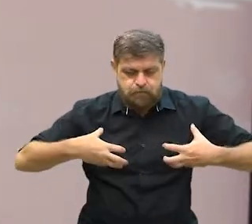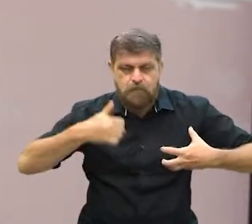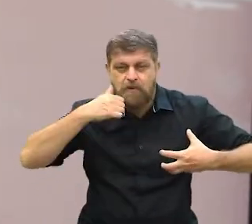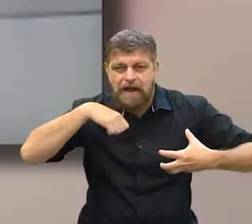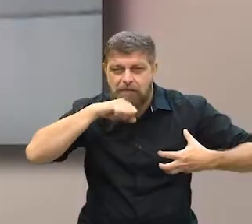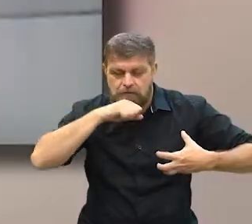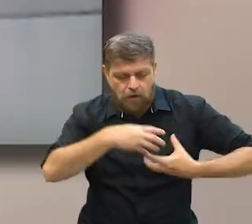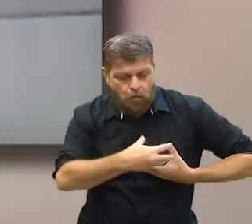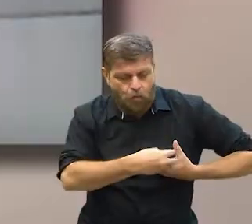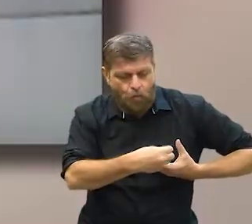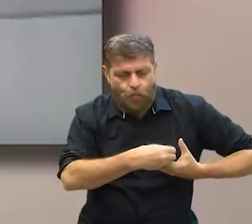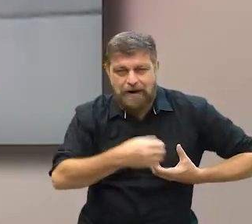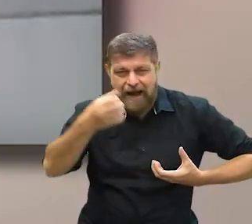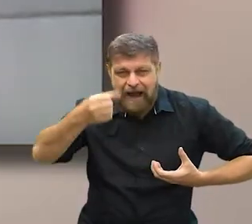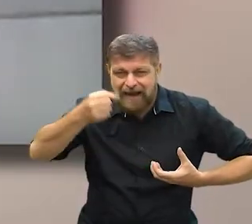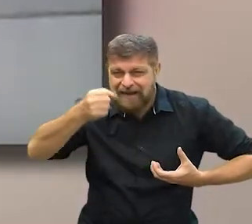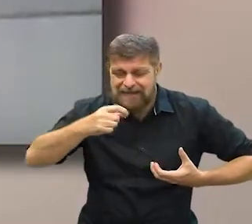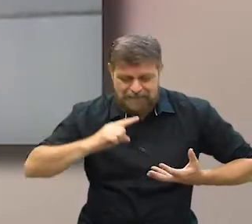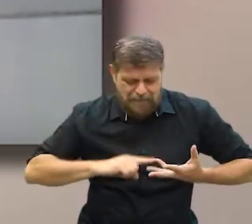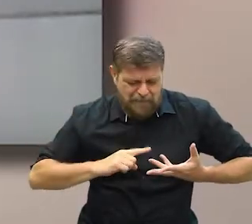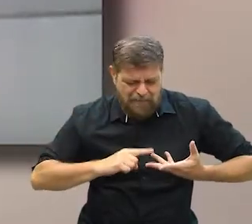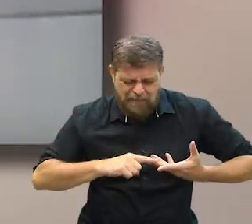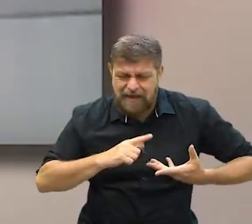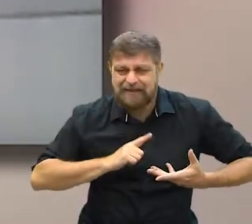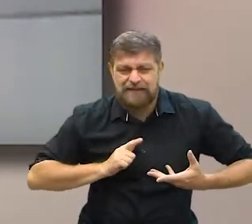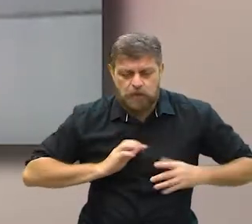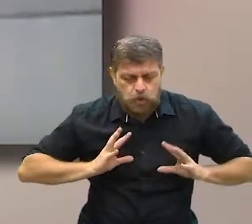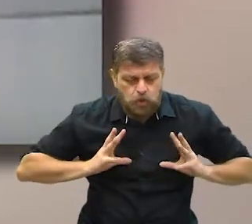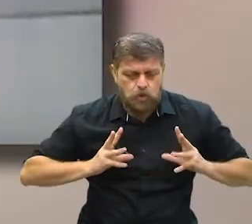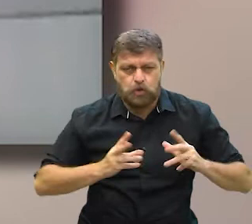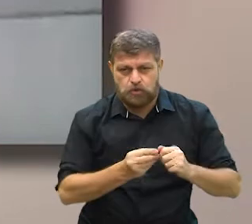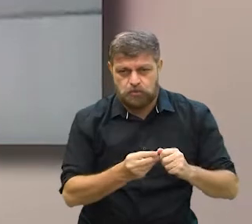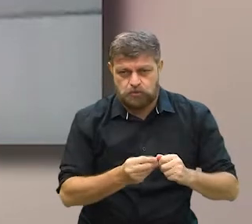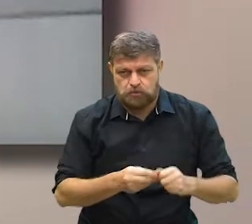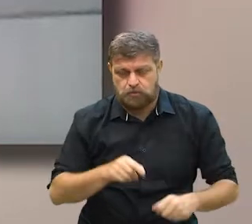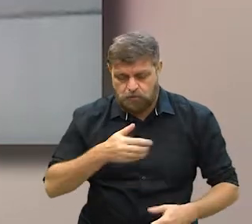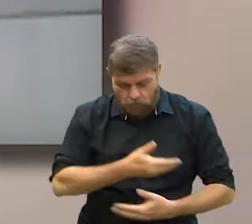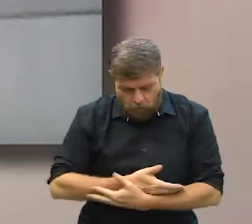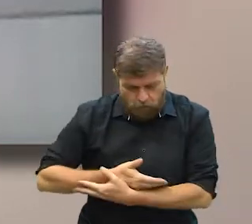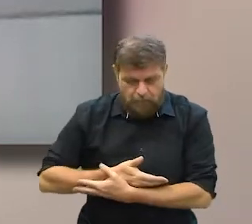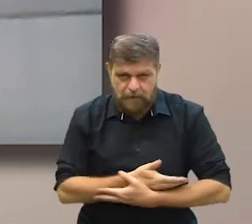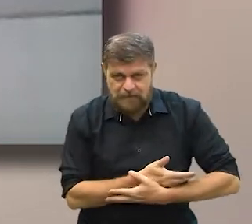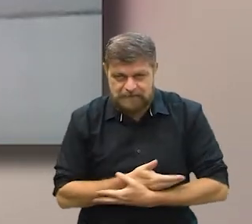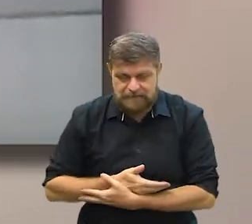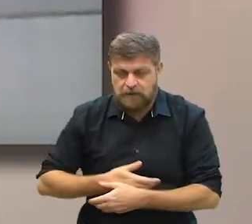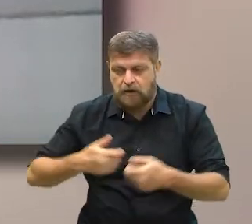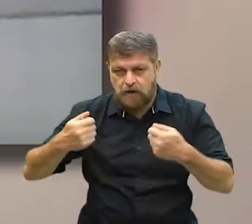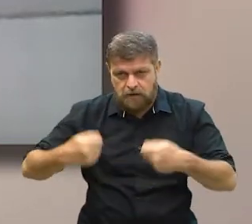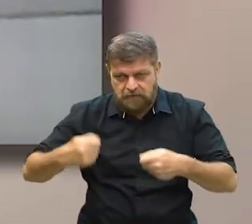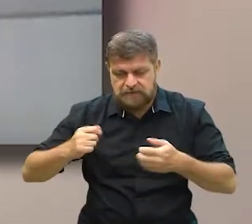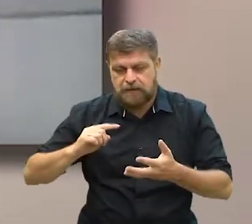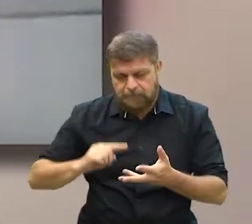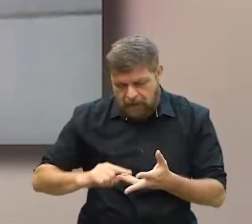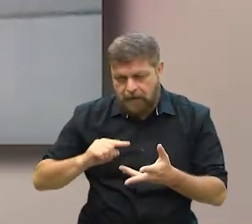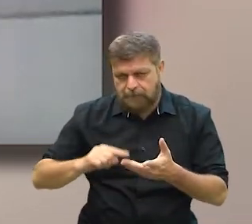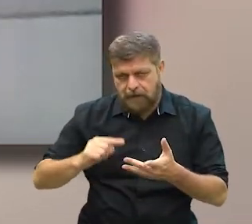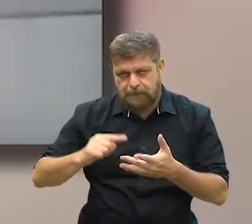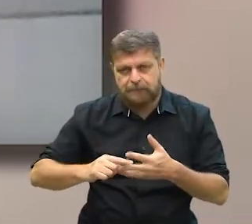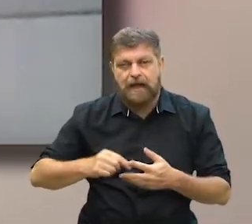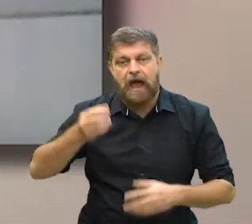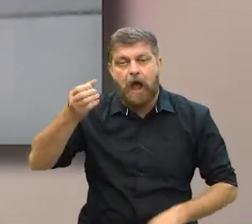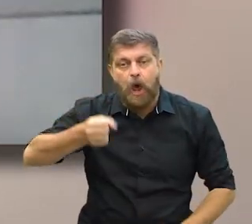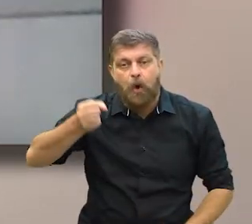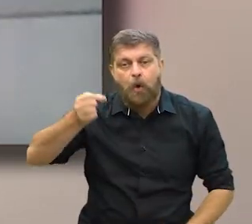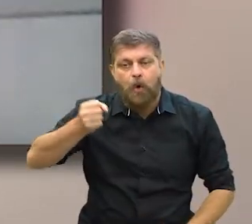necessita? O leite materno, ele é, assim, absolutamente completo, né? Ele satisfaz todas as